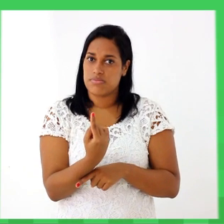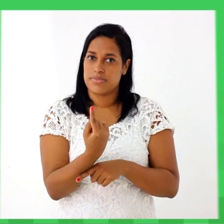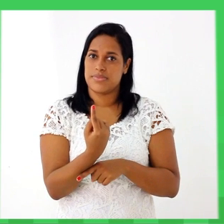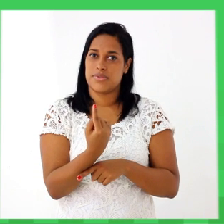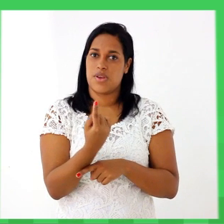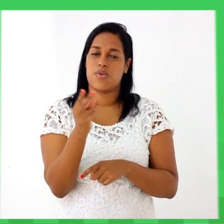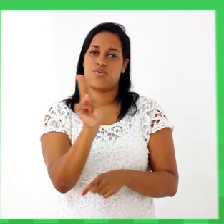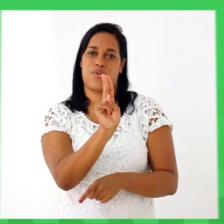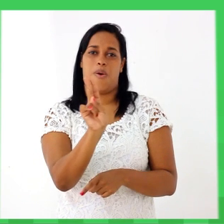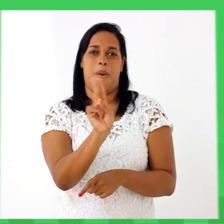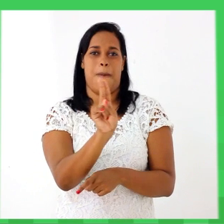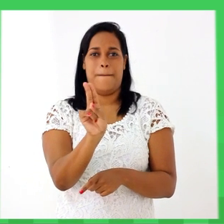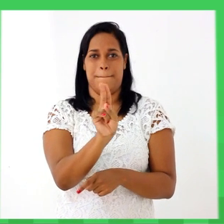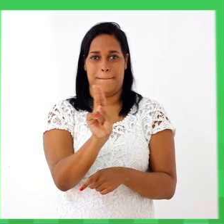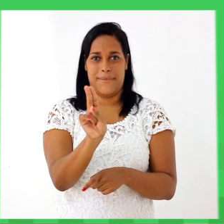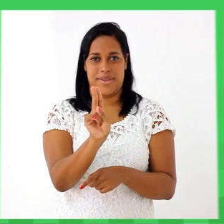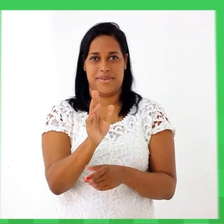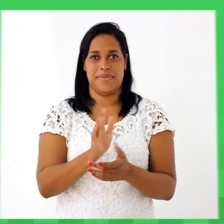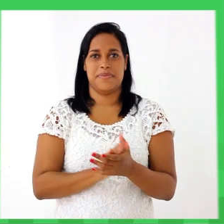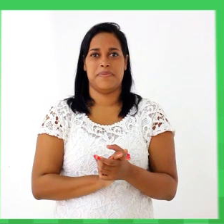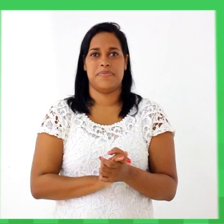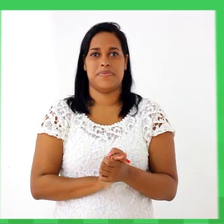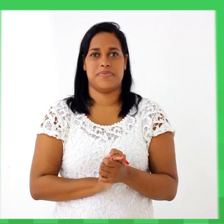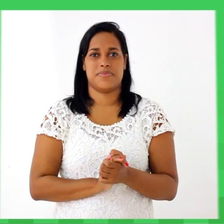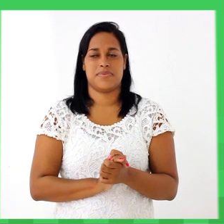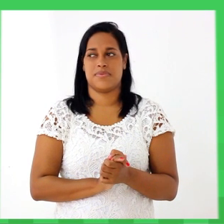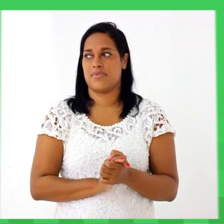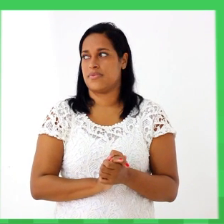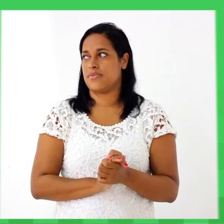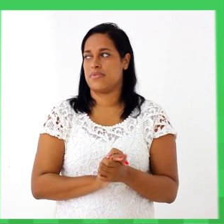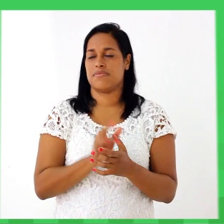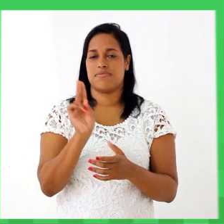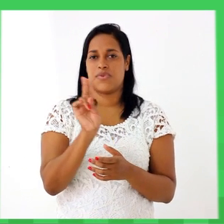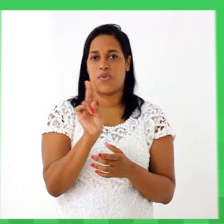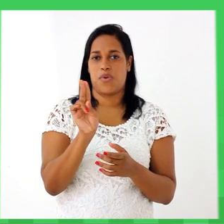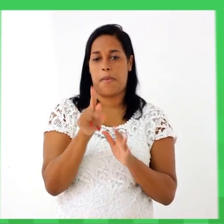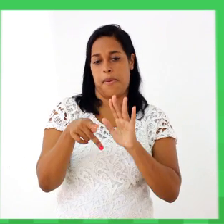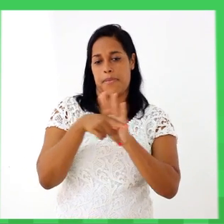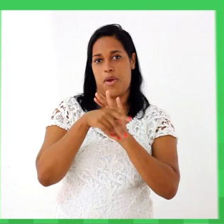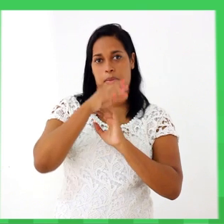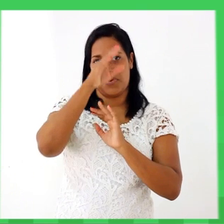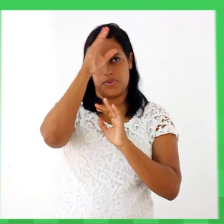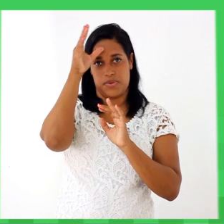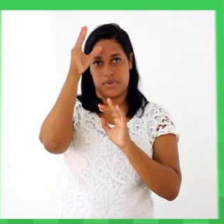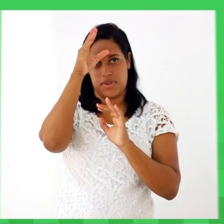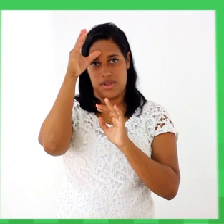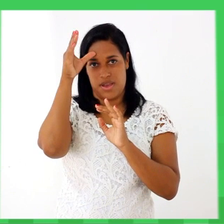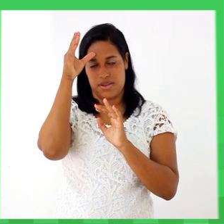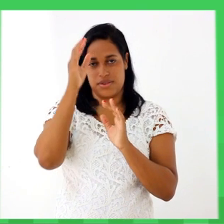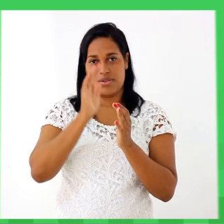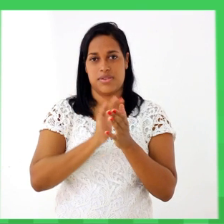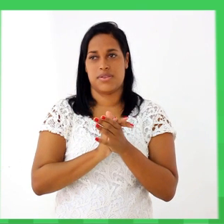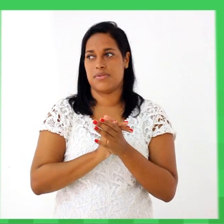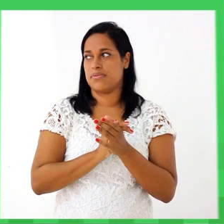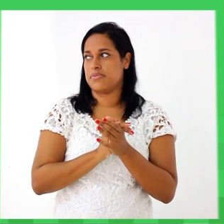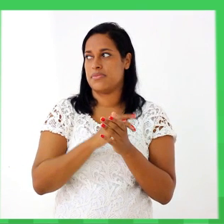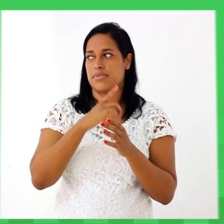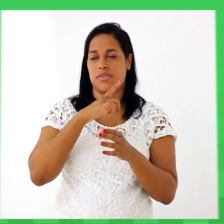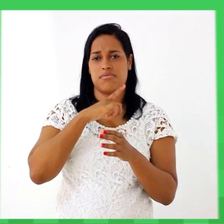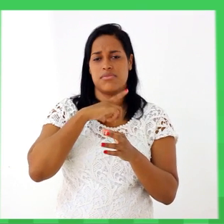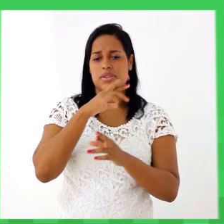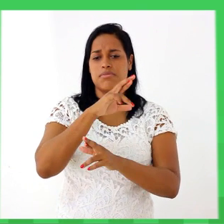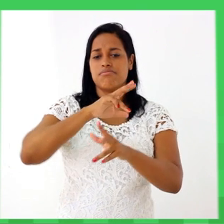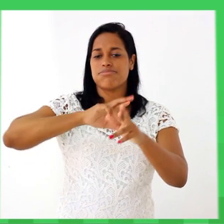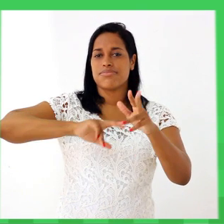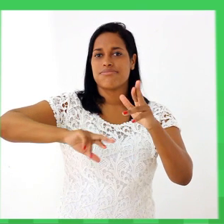o nome. O nome de um cliente, ele vai ter quantas